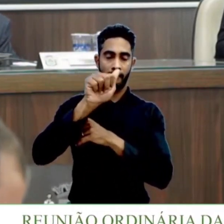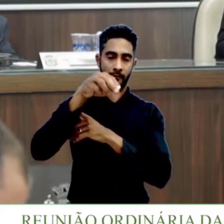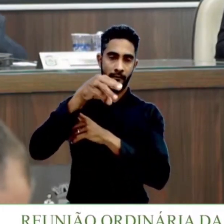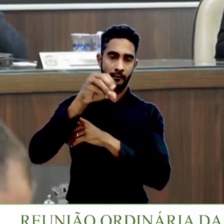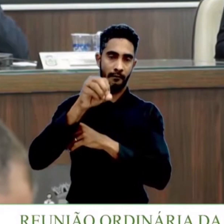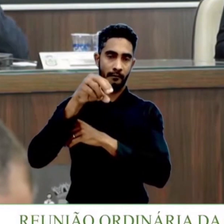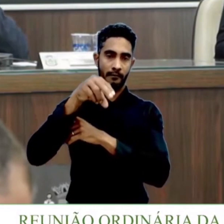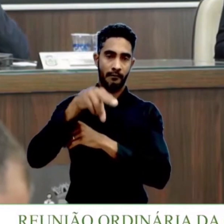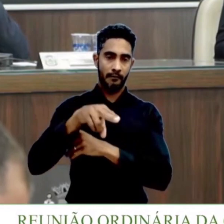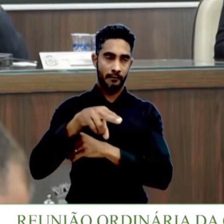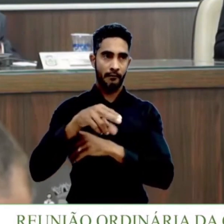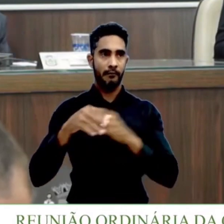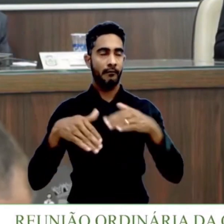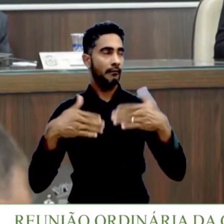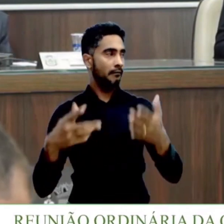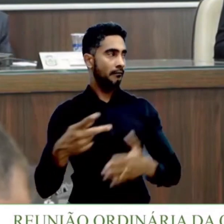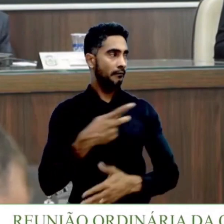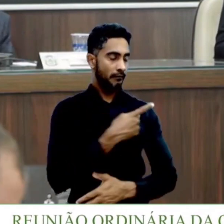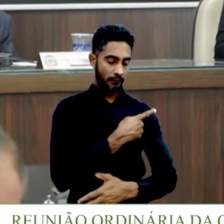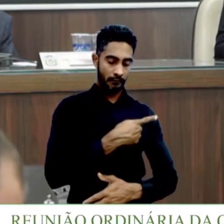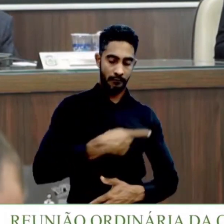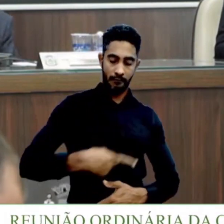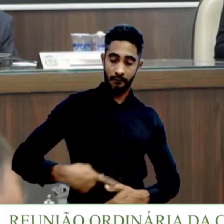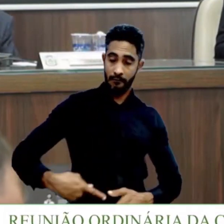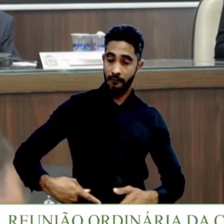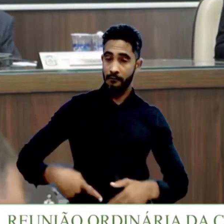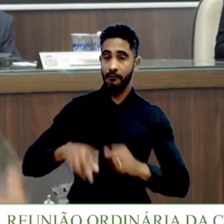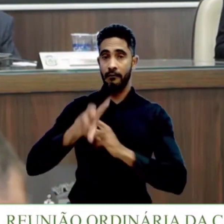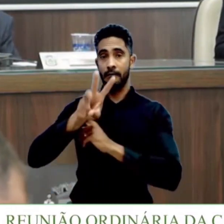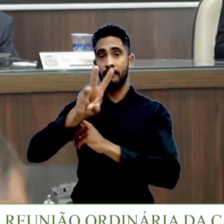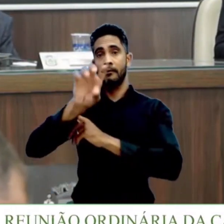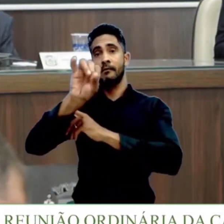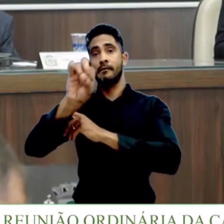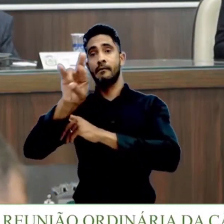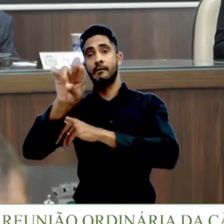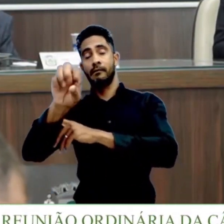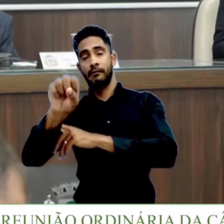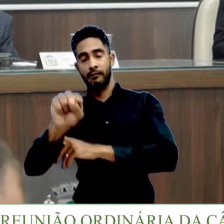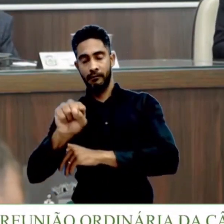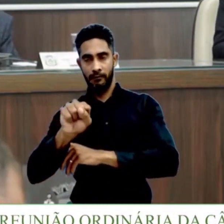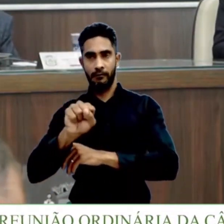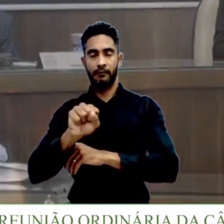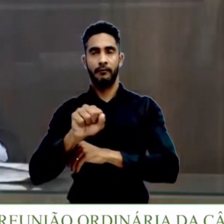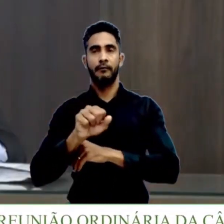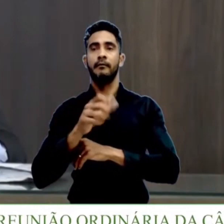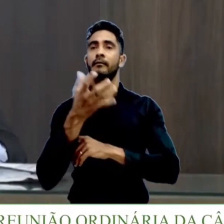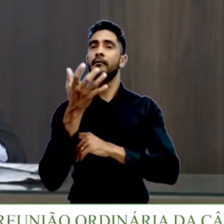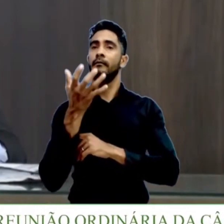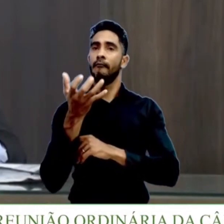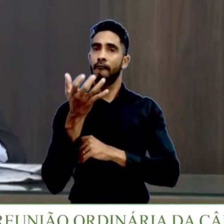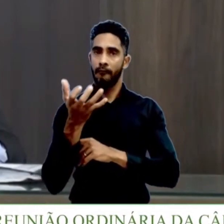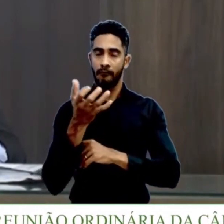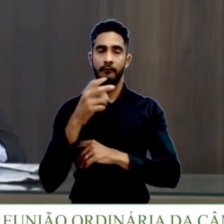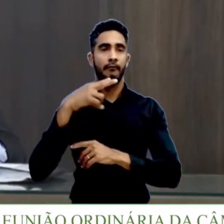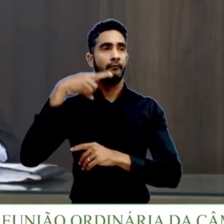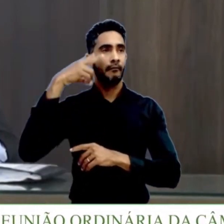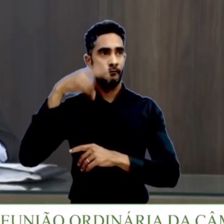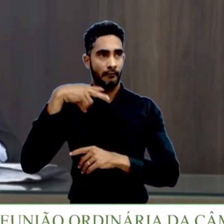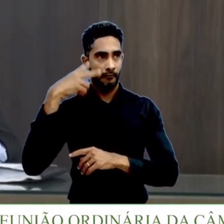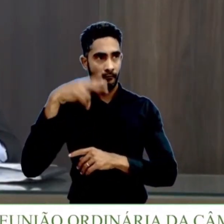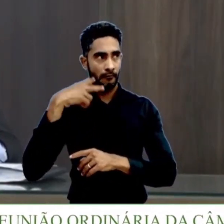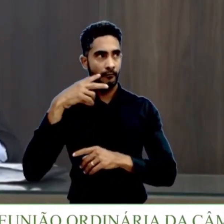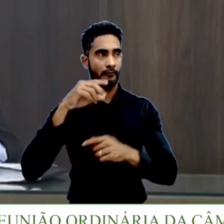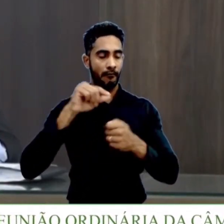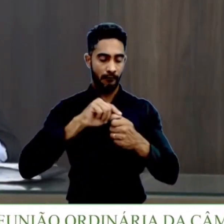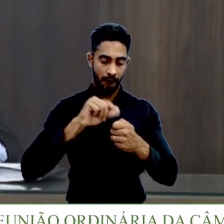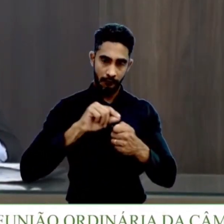Araújo. Excelentíssimo senhor Willis Carlos Lopes, presidente da Câmara Municipal de Janaúba, requeiro aos senhores vereadores que seja